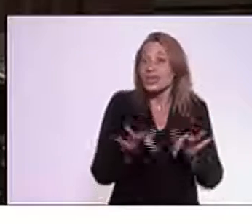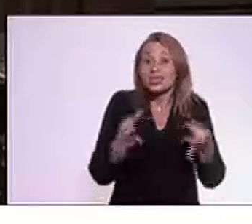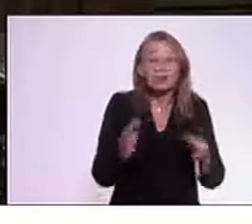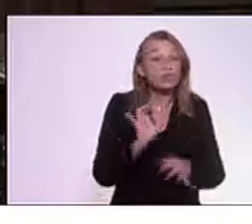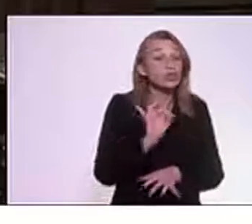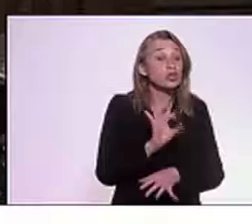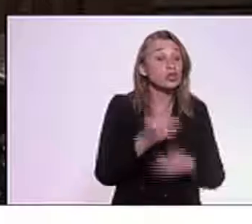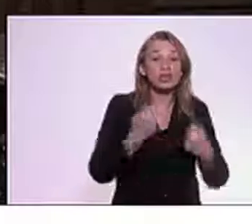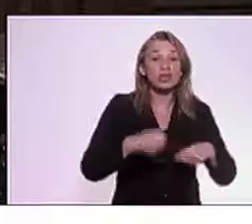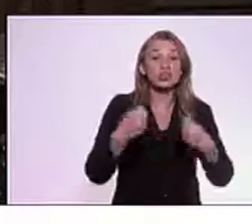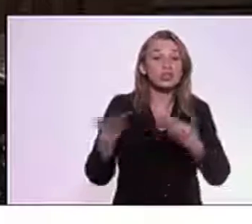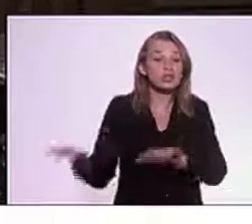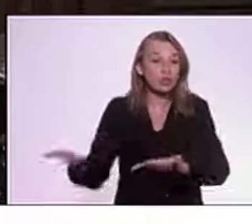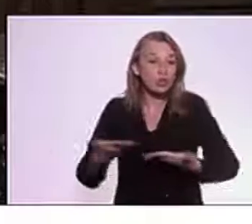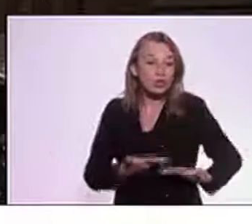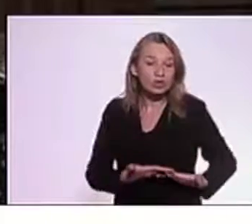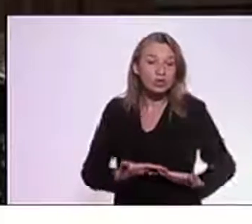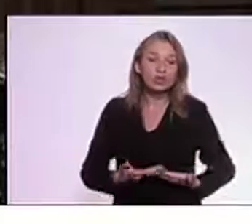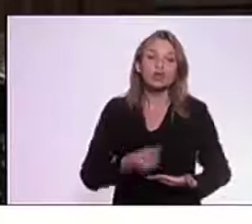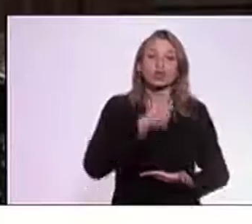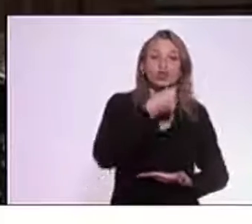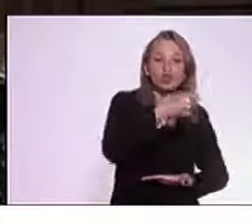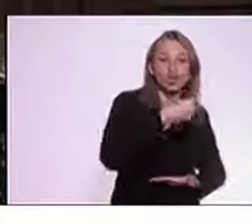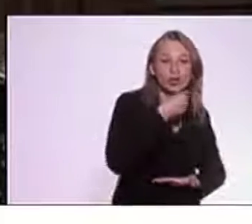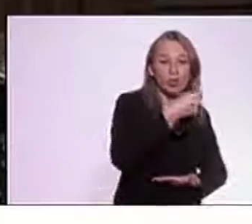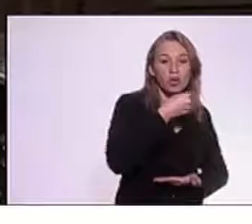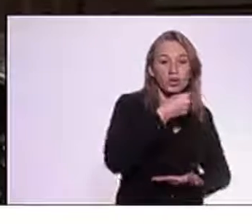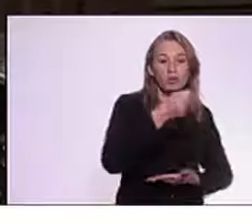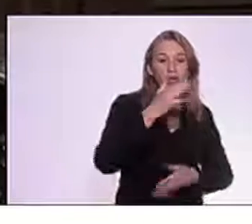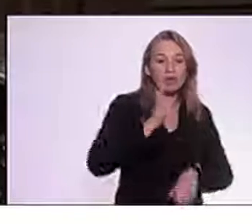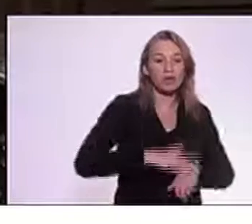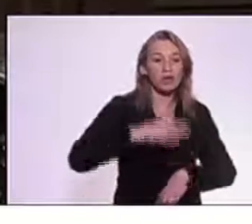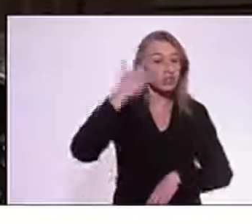governador convidar os repórteres das mais